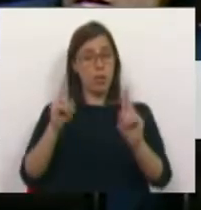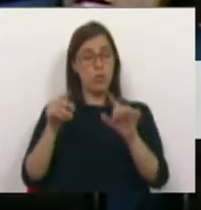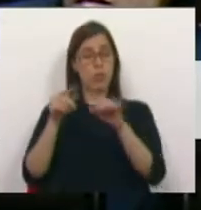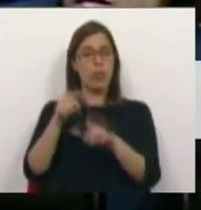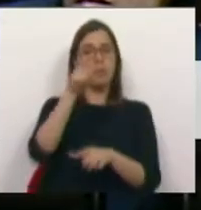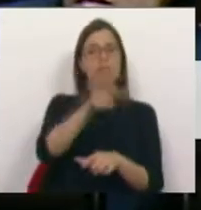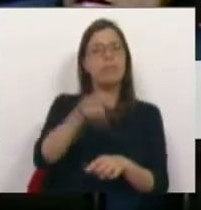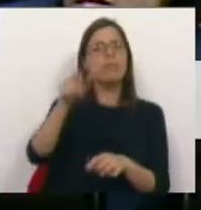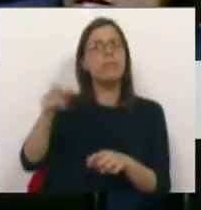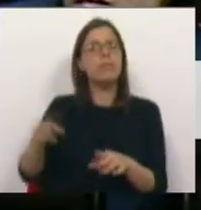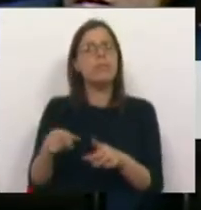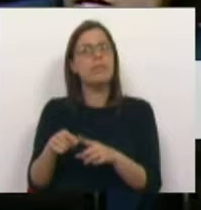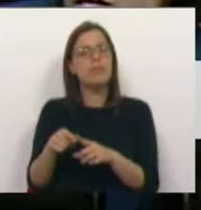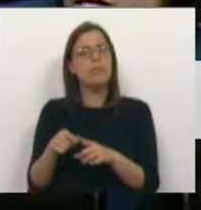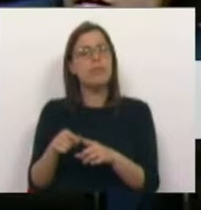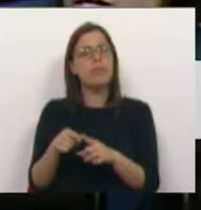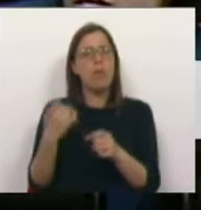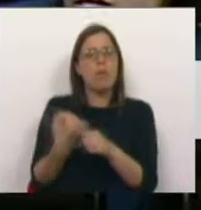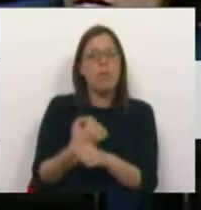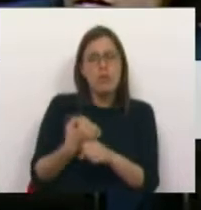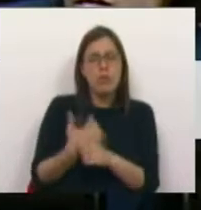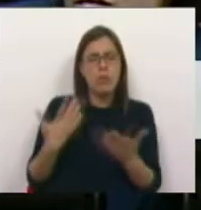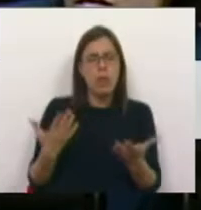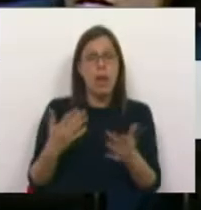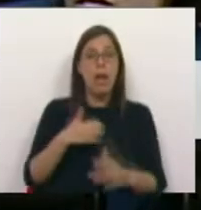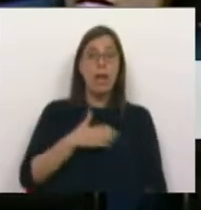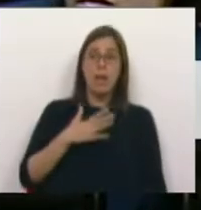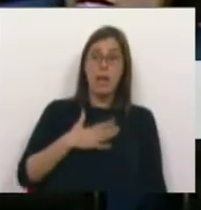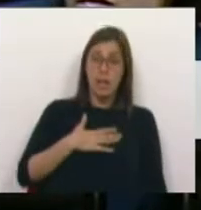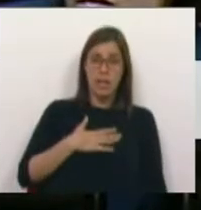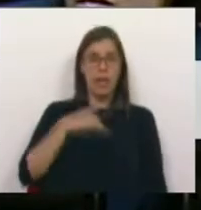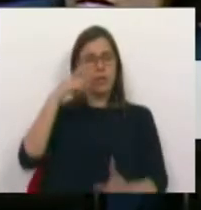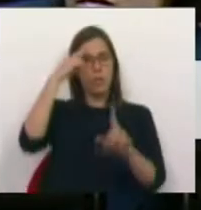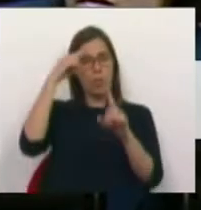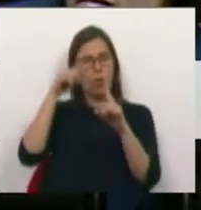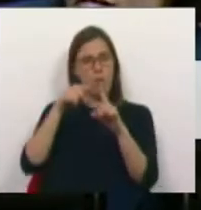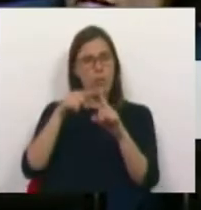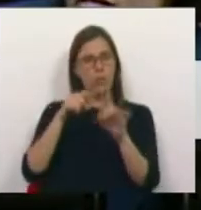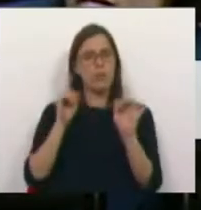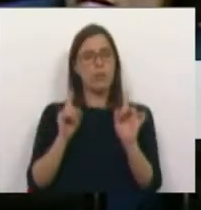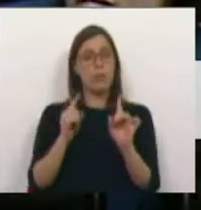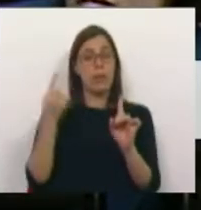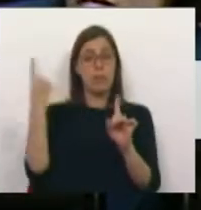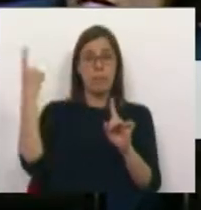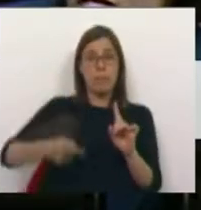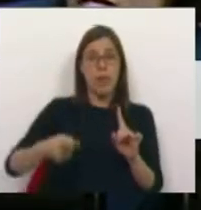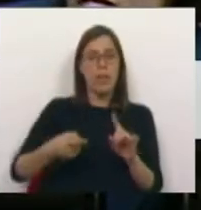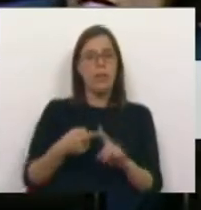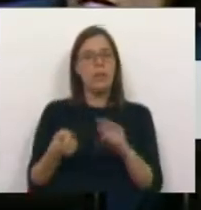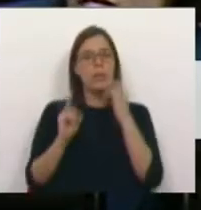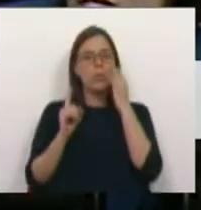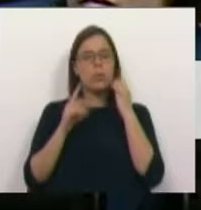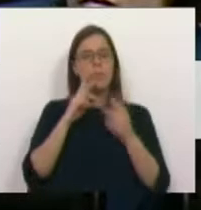a agentes ou funcionários de uma entidade cuja finalidade, cujo mandato não